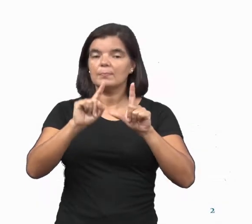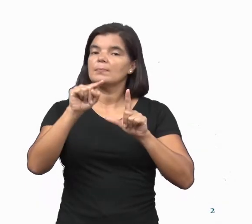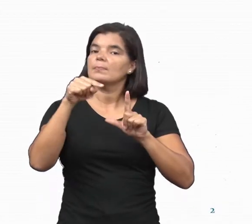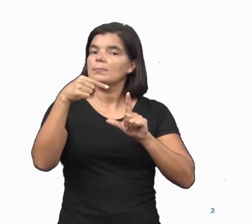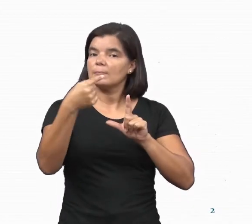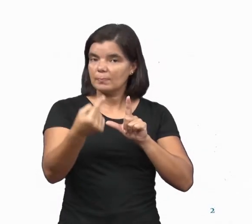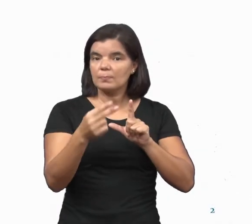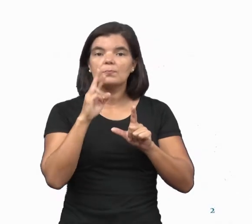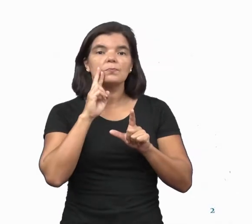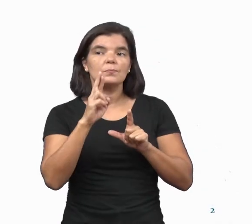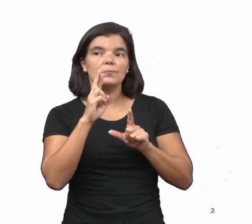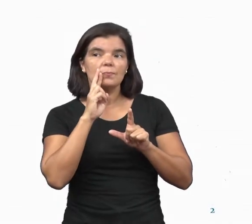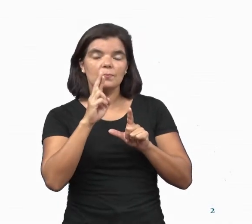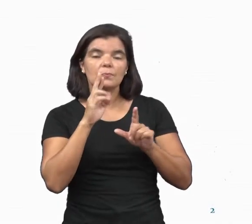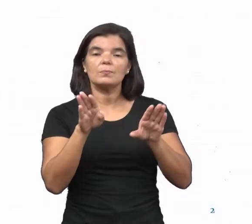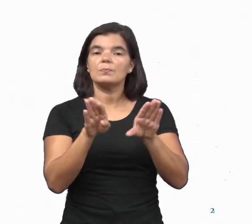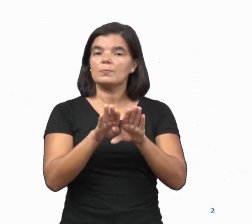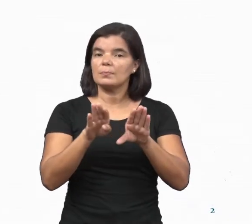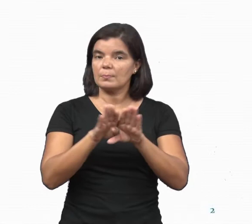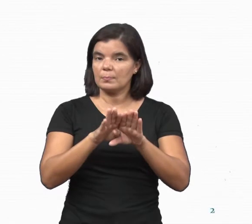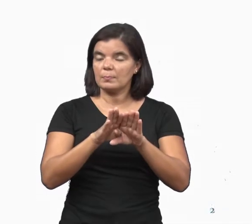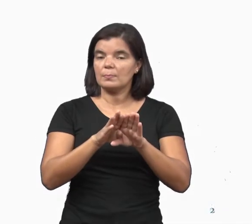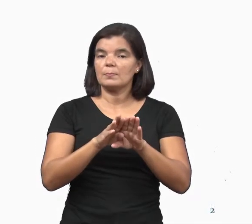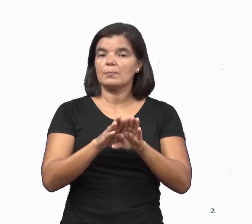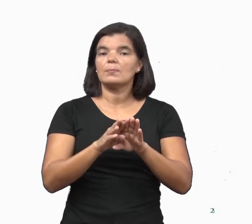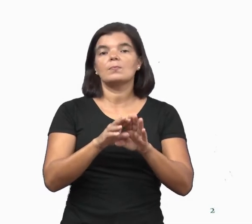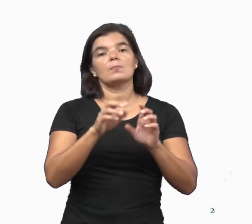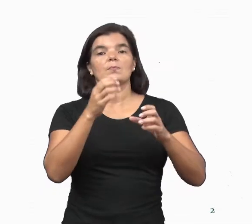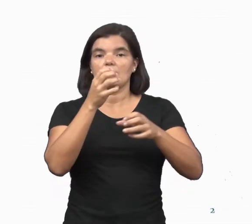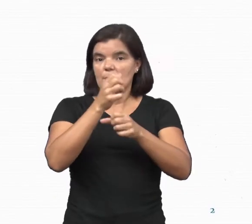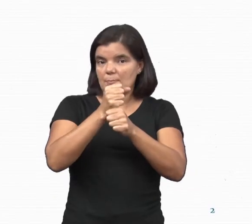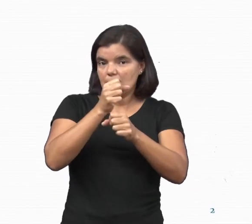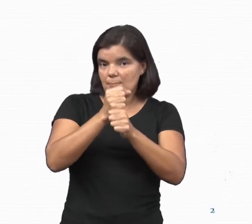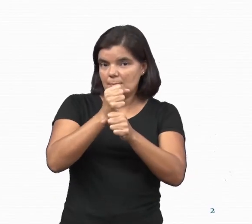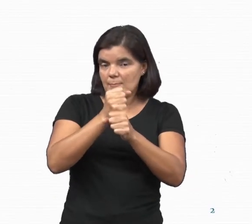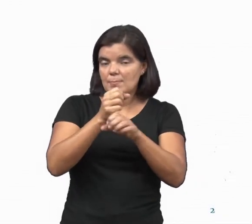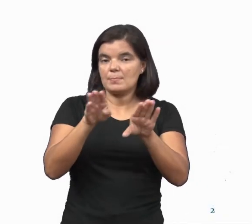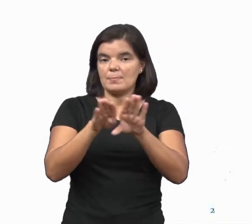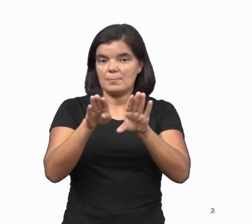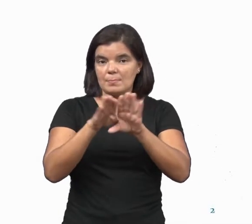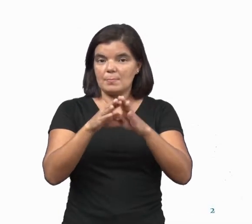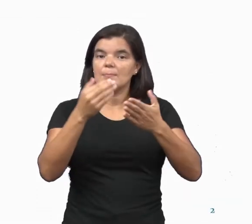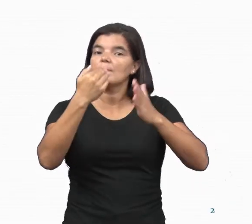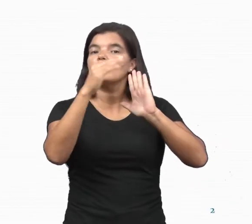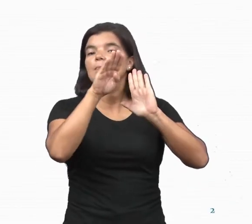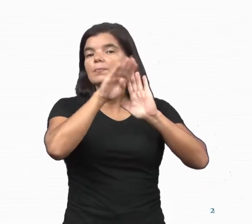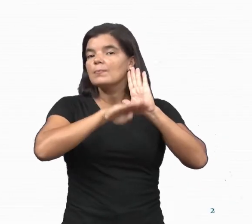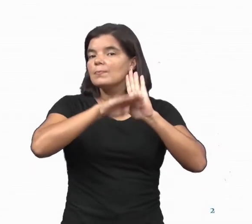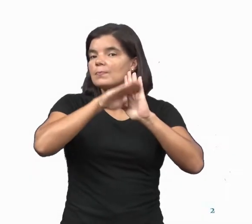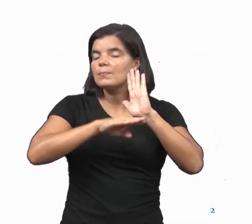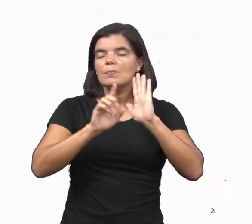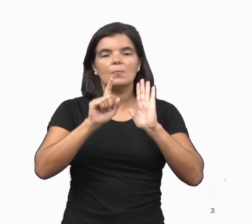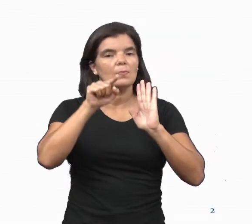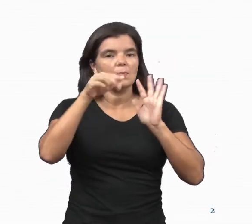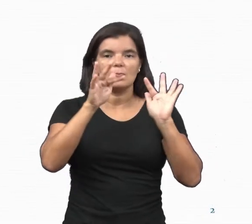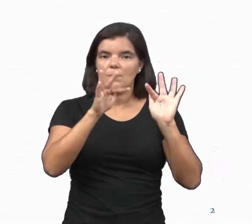depois que resolver elas, a gente resolve a adição e subtração. É a última coisa que a gente faz.